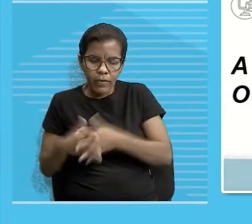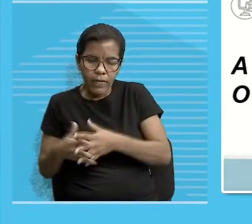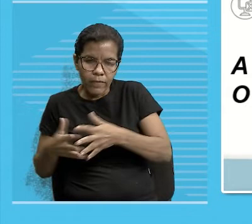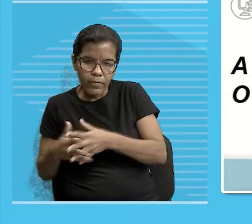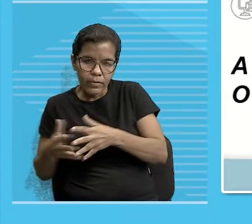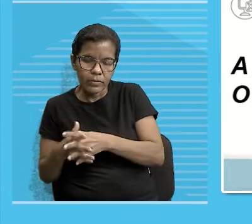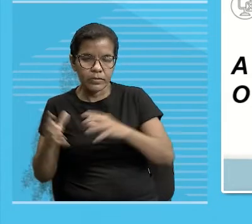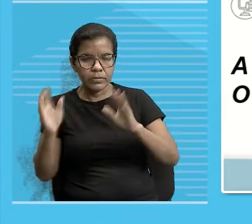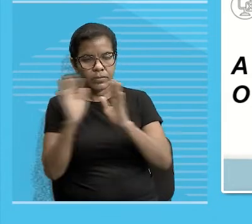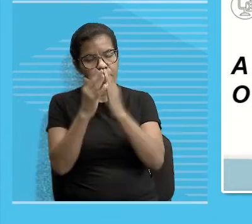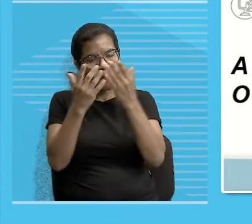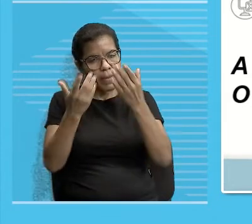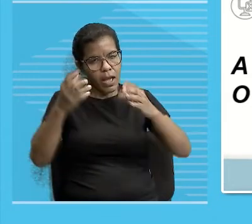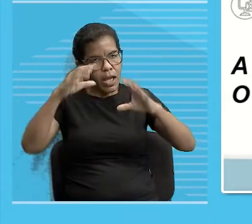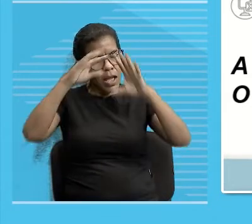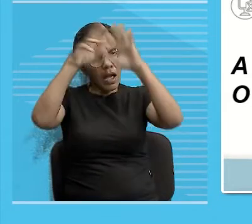barroco,